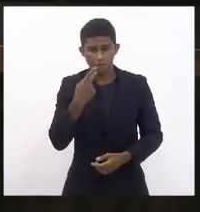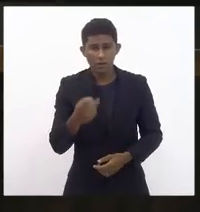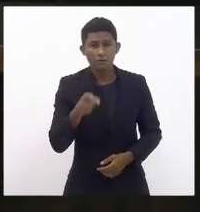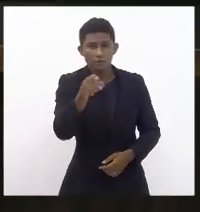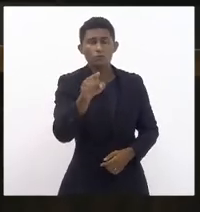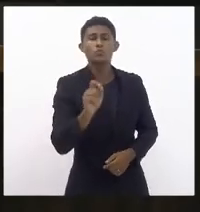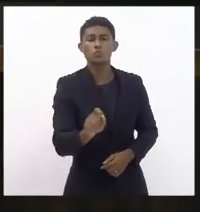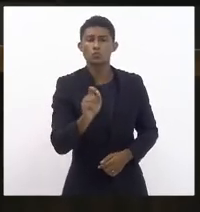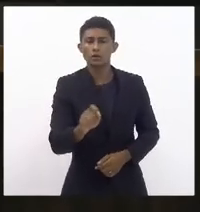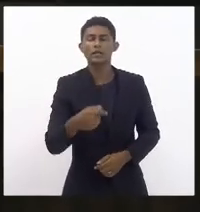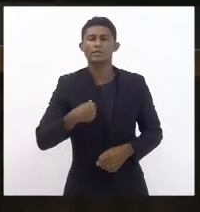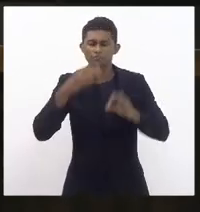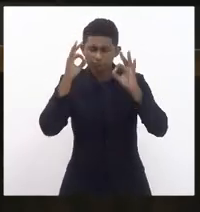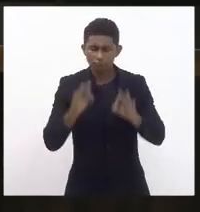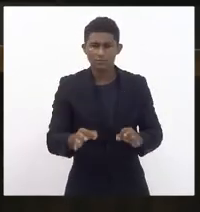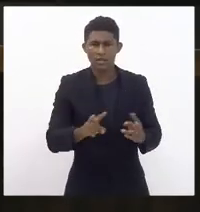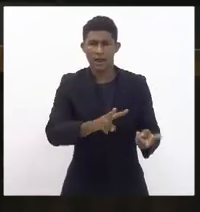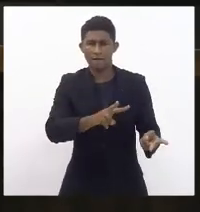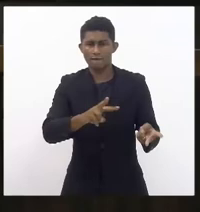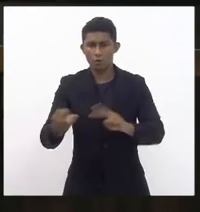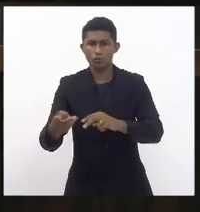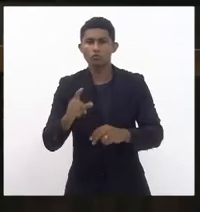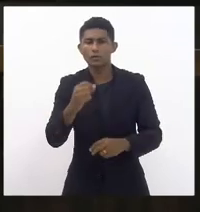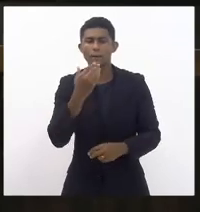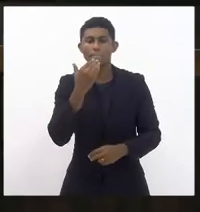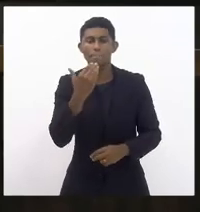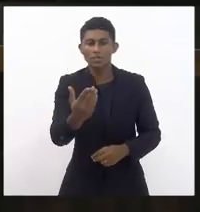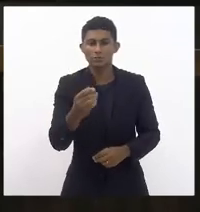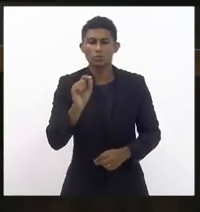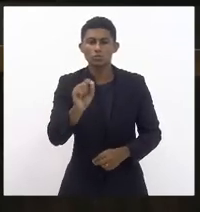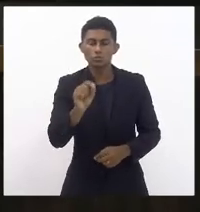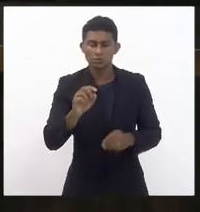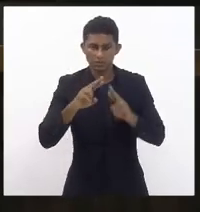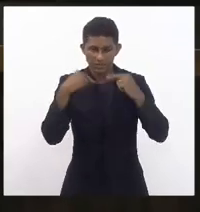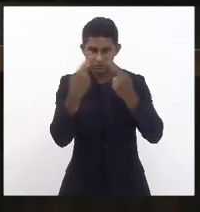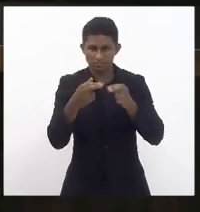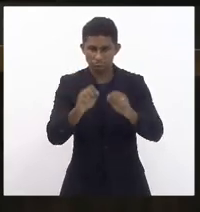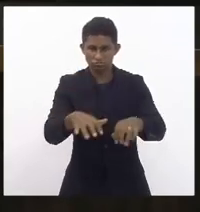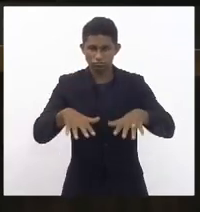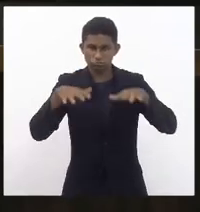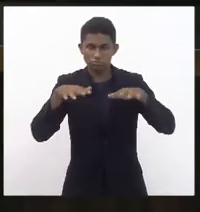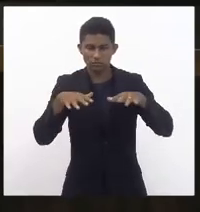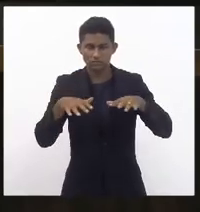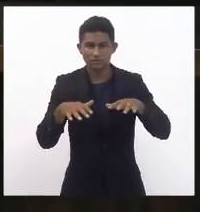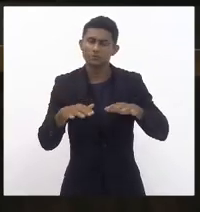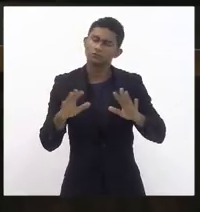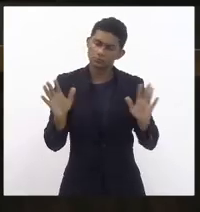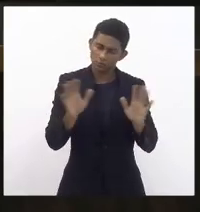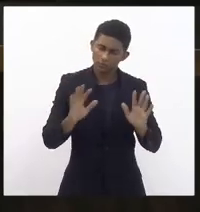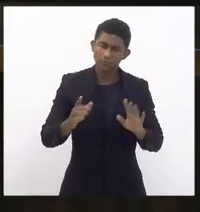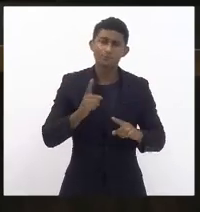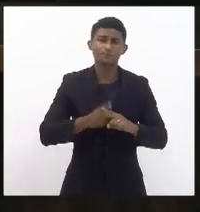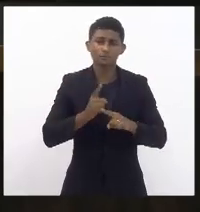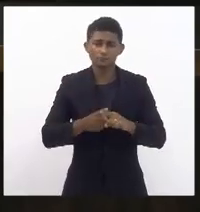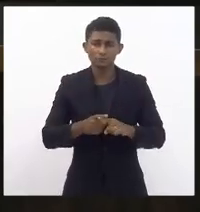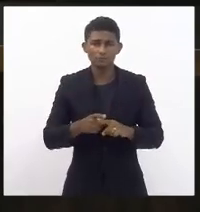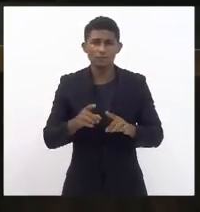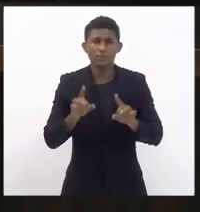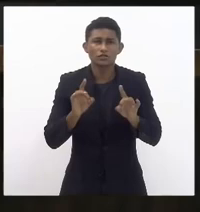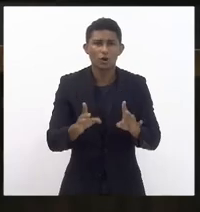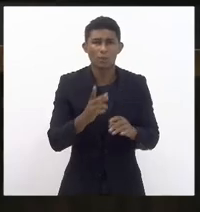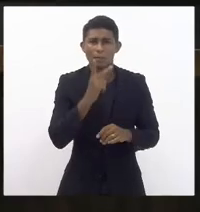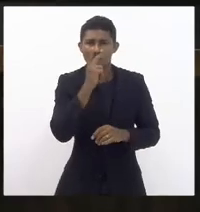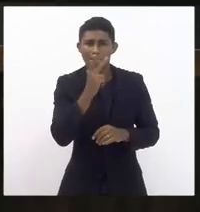uma um requerimento né não mais de audiência pública porque eu acho que chamaram aqui apenas